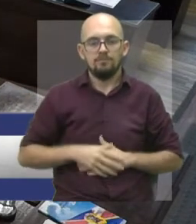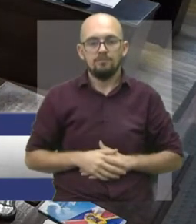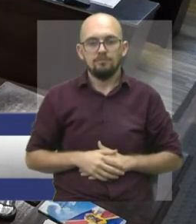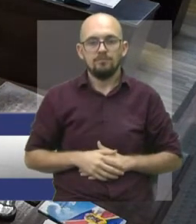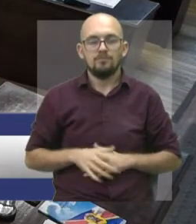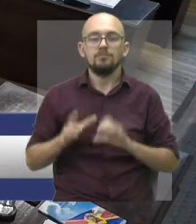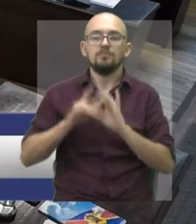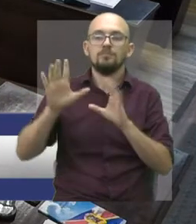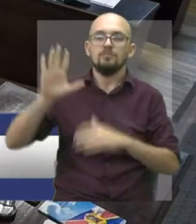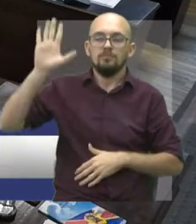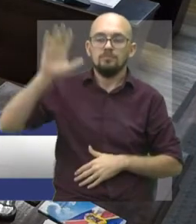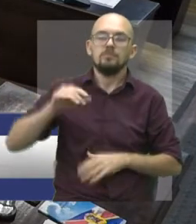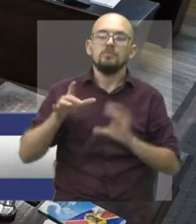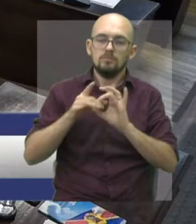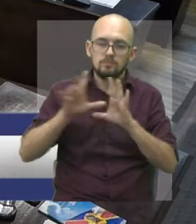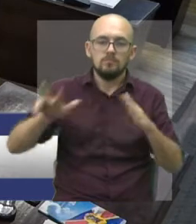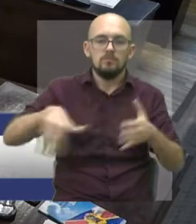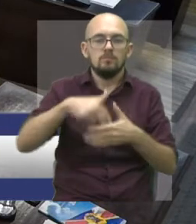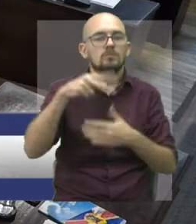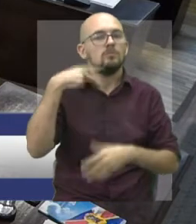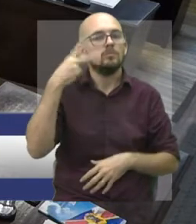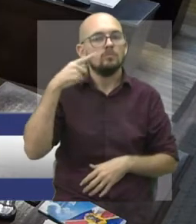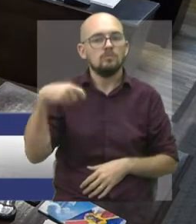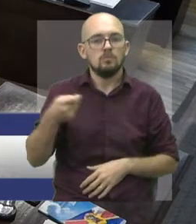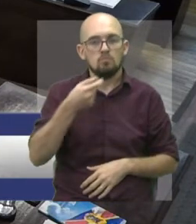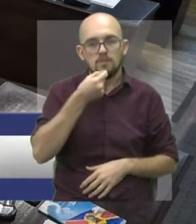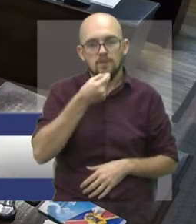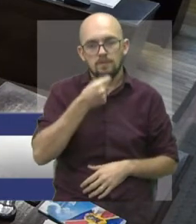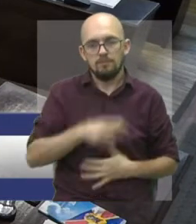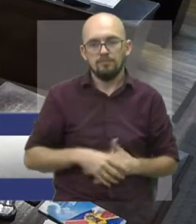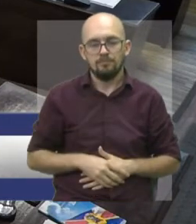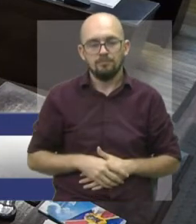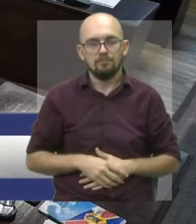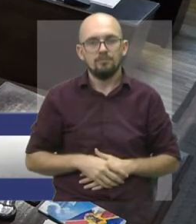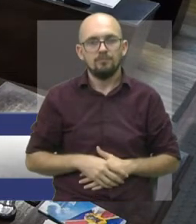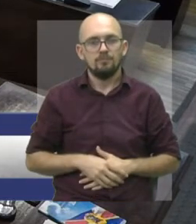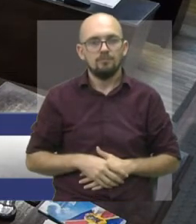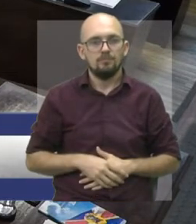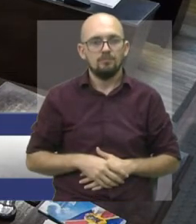Com a palavra, presidente. Com a palavra, o vereador Luiz Henrique Chupeta.